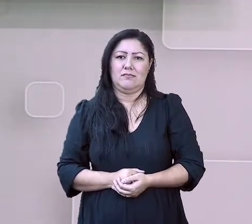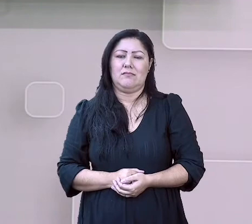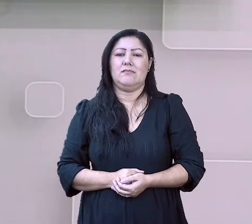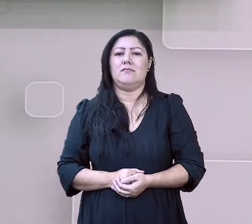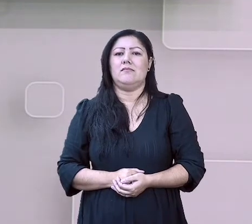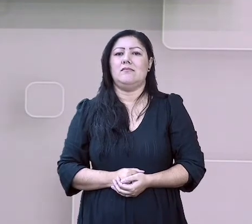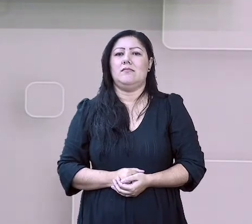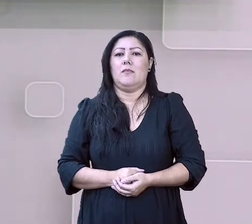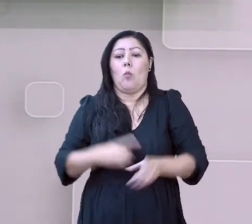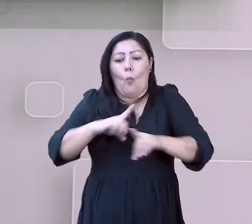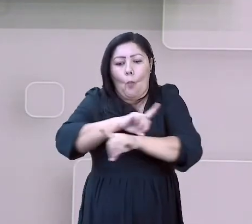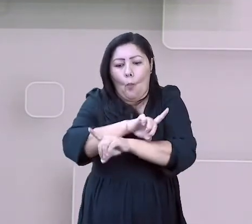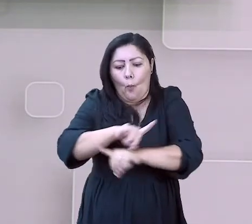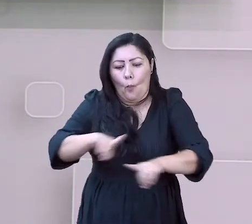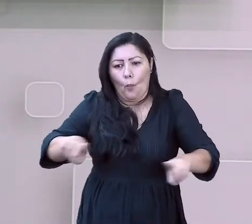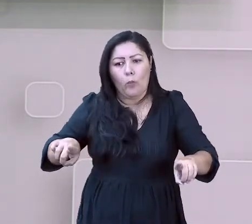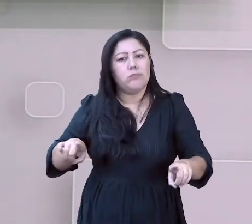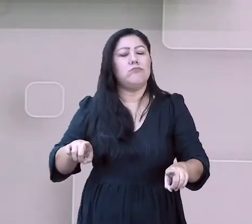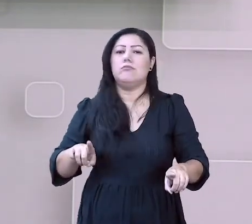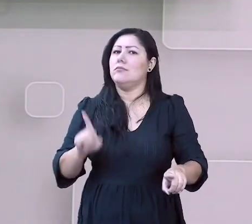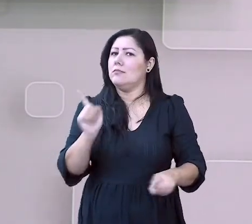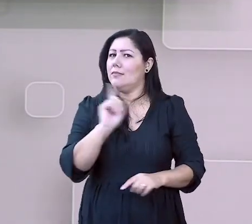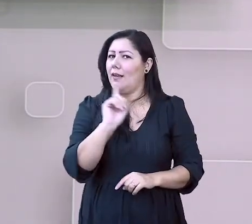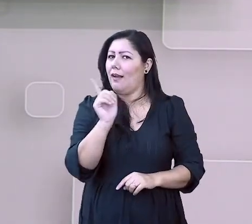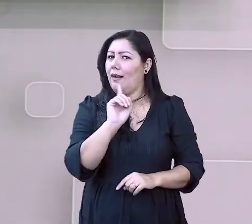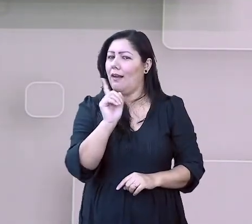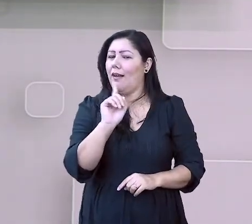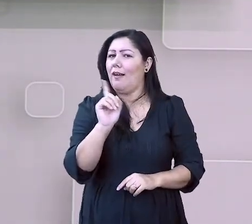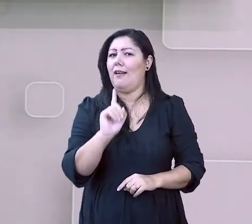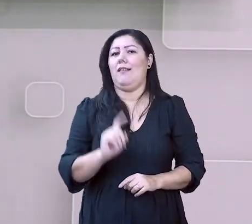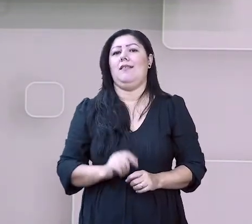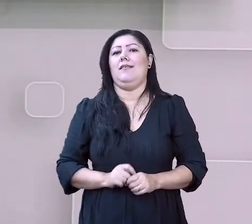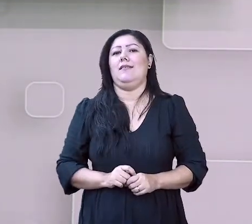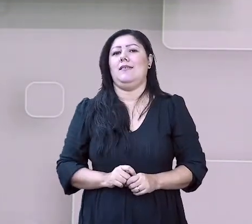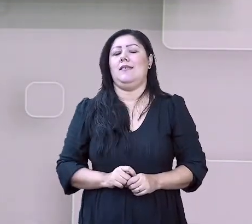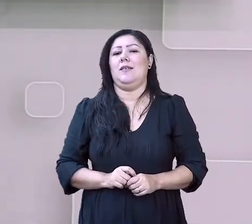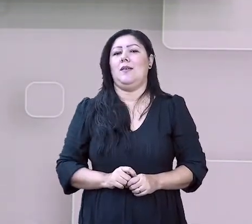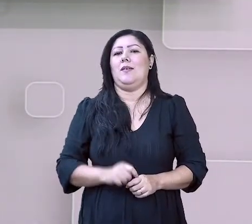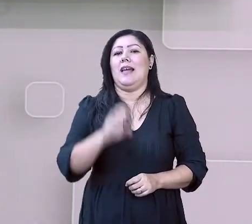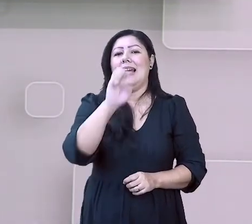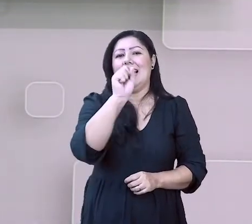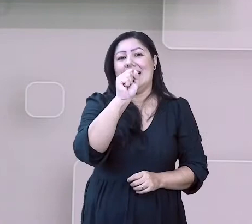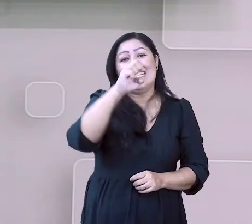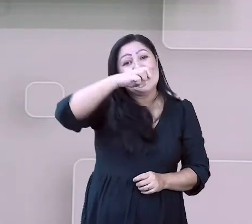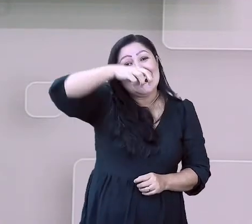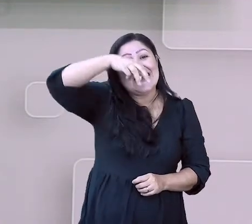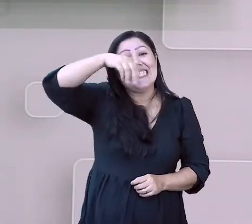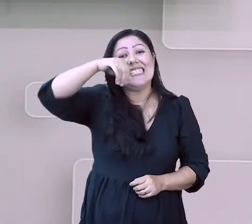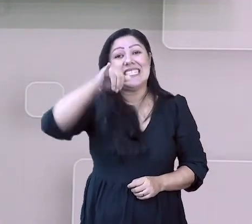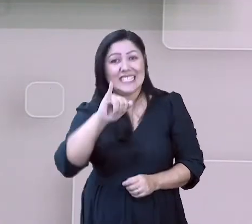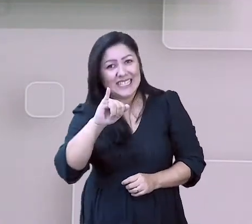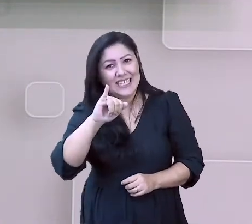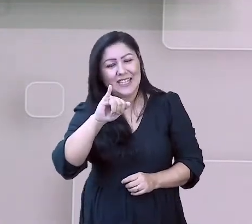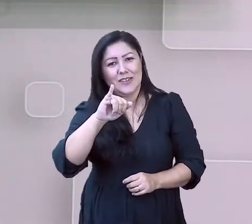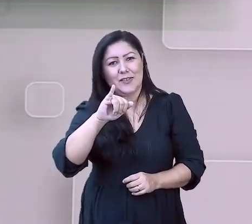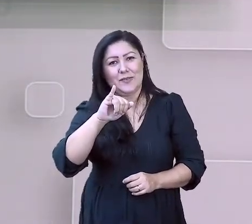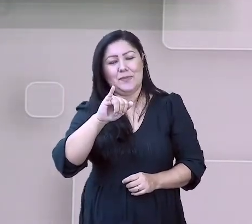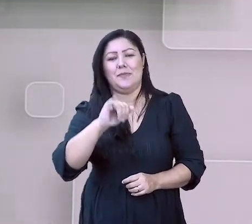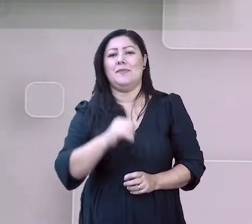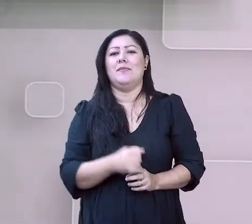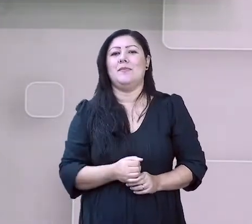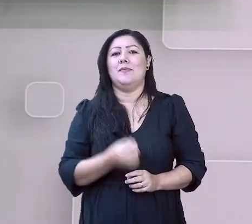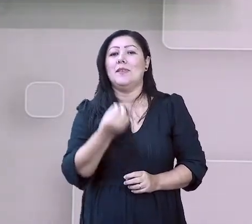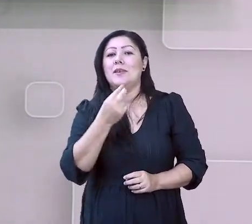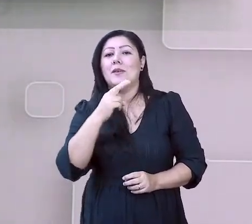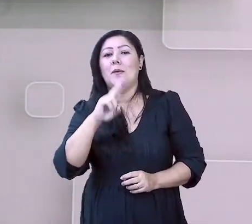Não é deserto. Por favor, é semiárido, é quase seco. Por quê? Porque